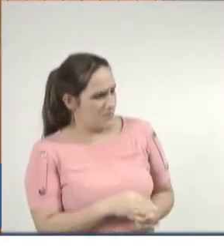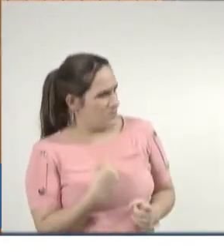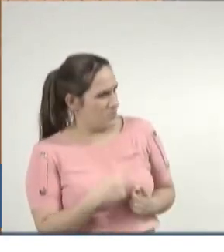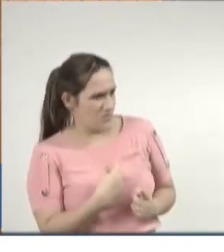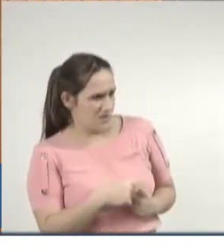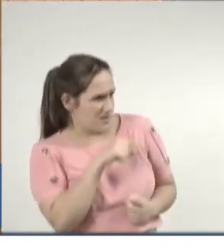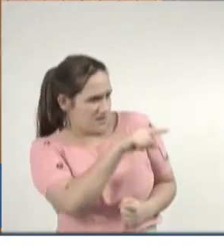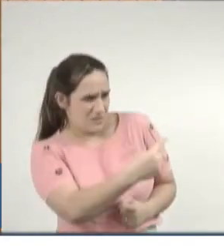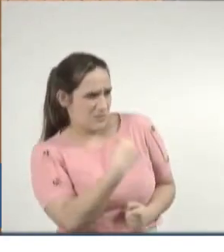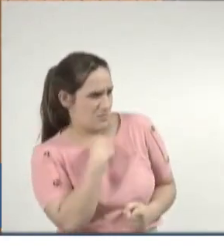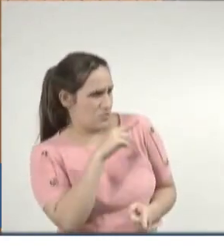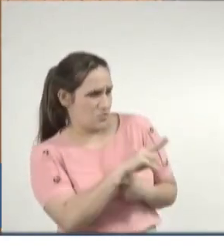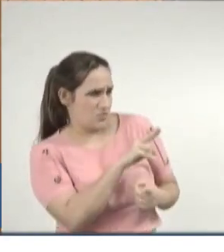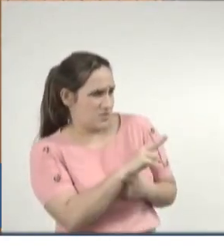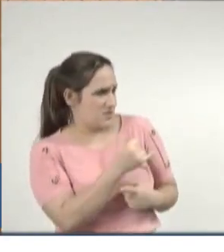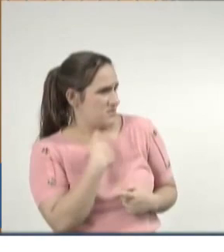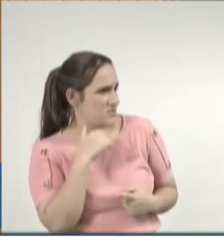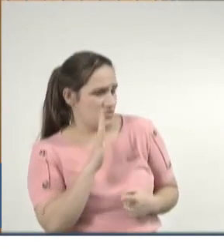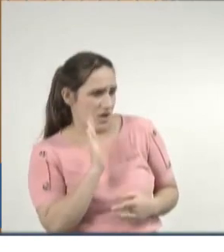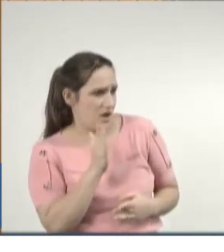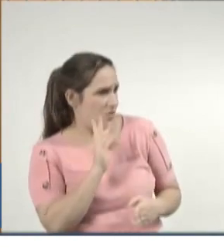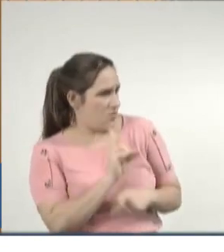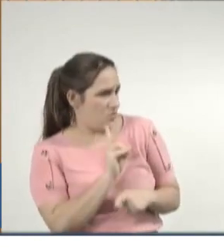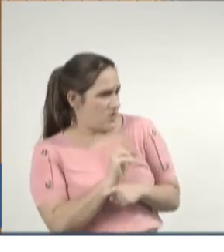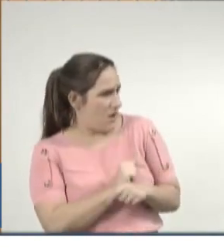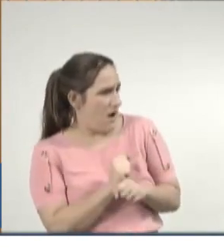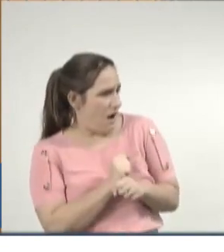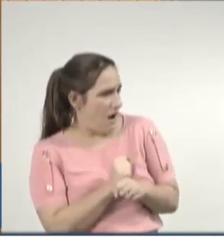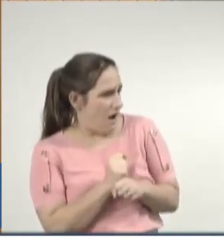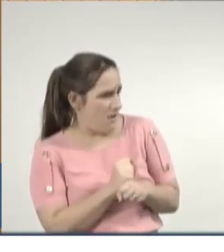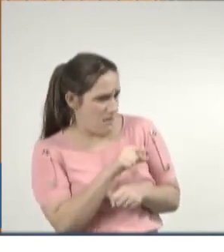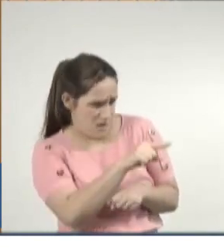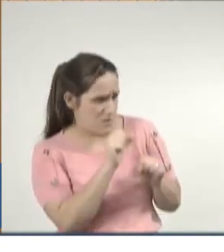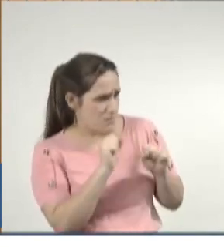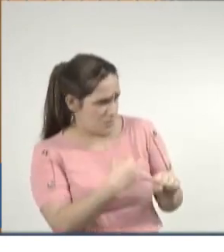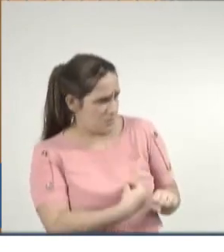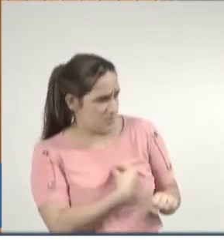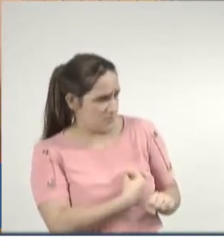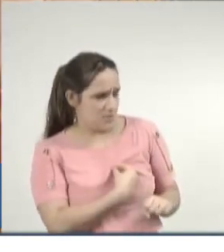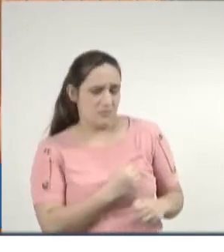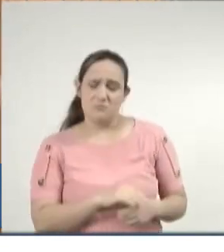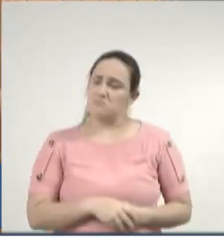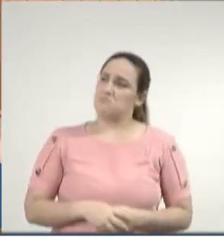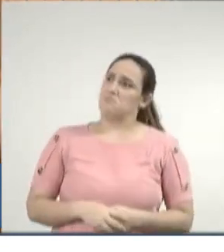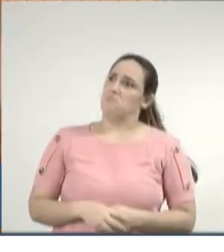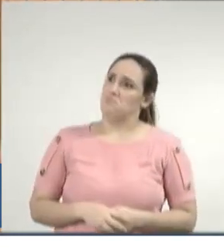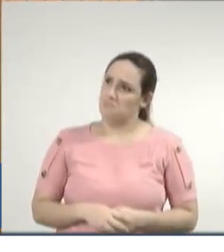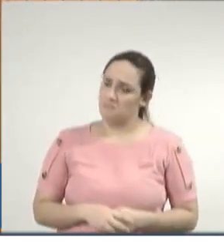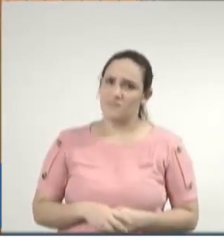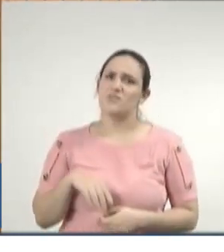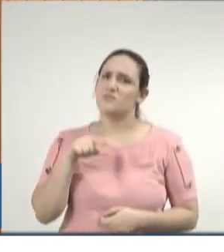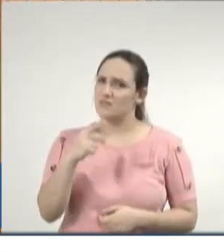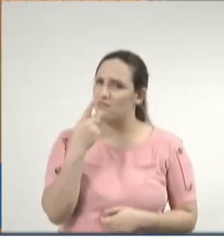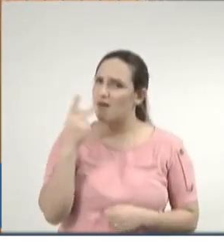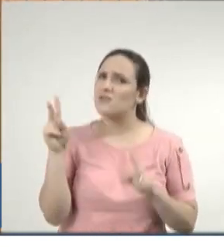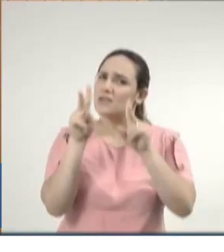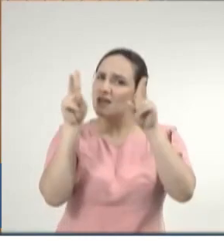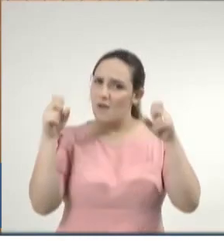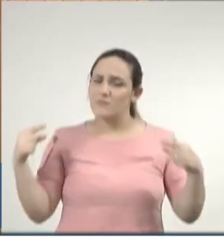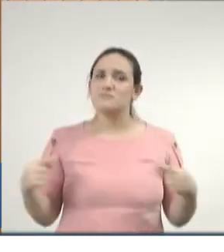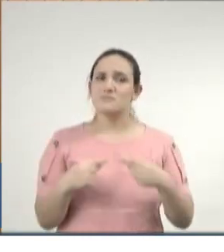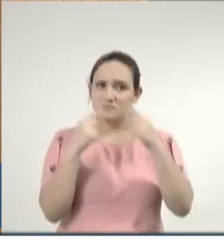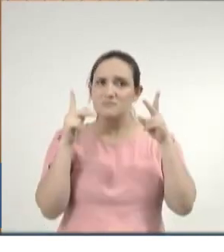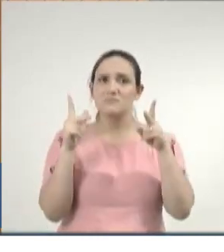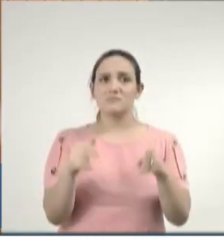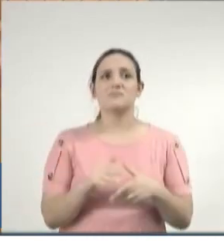ele não pode cuidar, sendo que eu já cuidei vários anos? Agora chegou a vez dele participar também. E eu fiquei assim, e agora vocês tocando